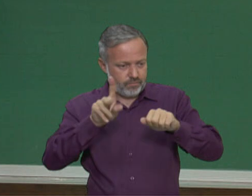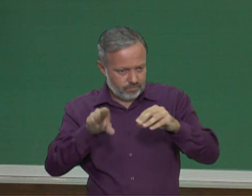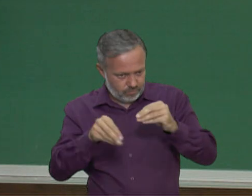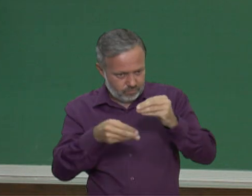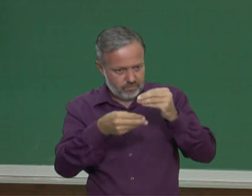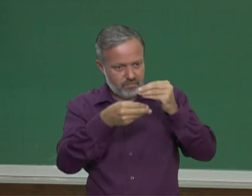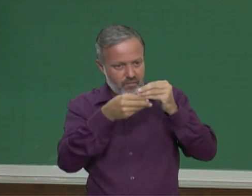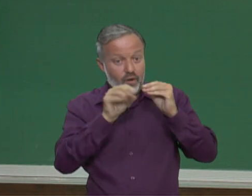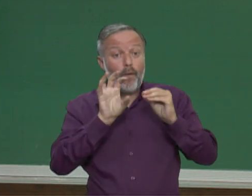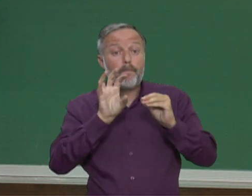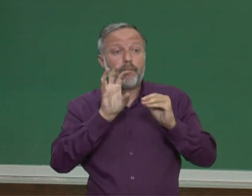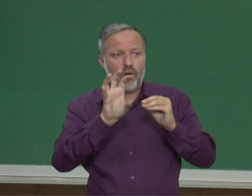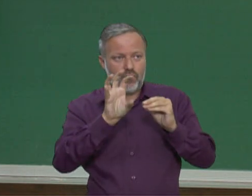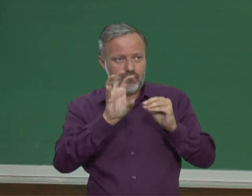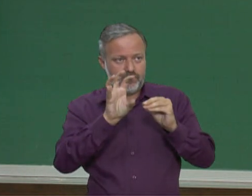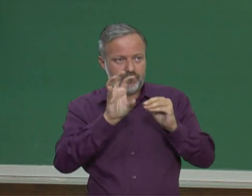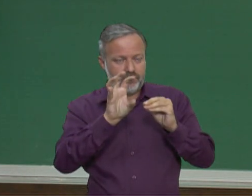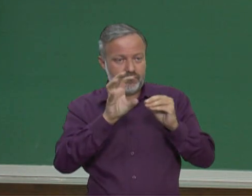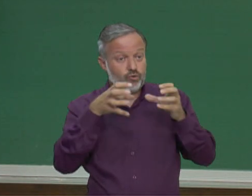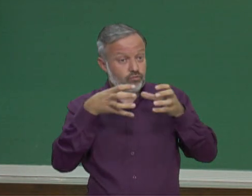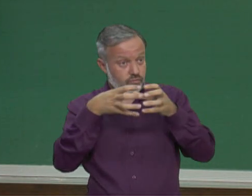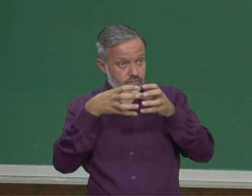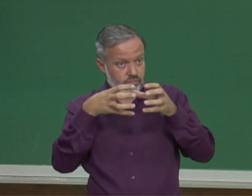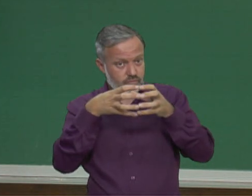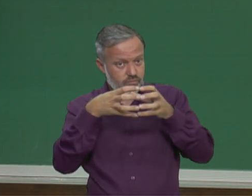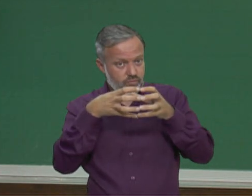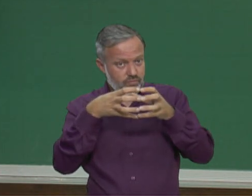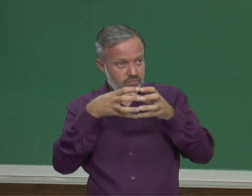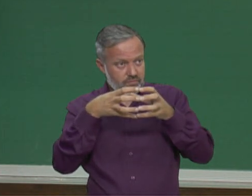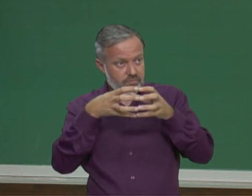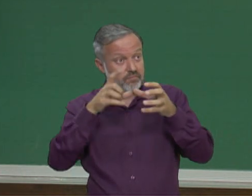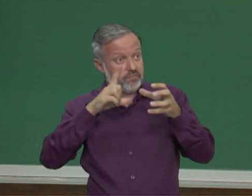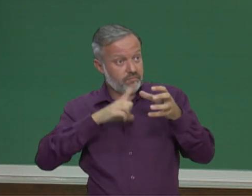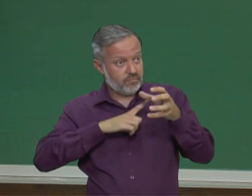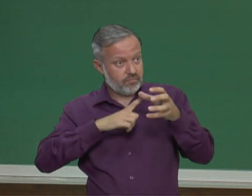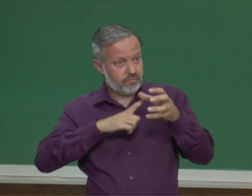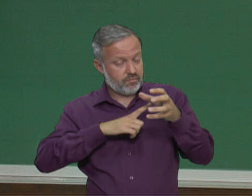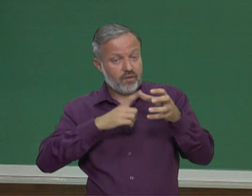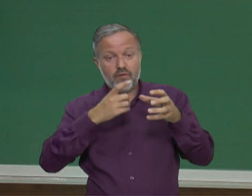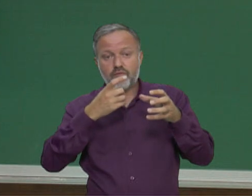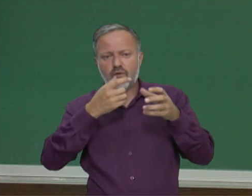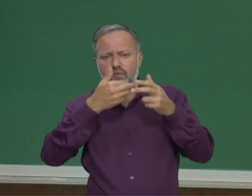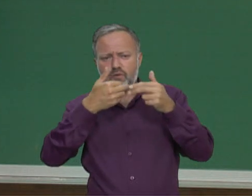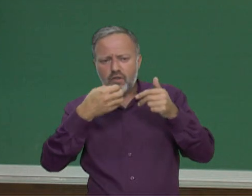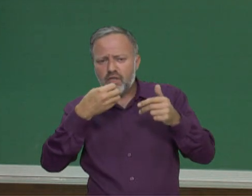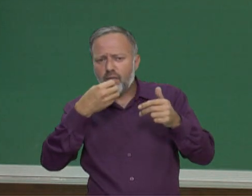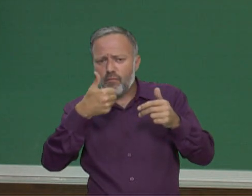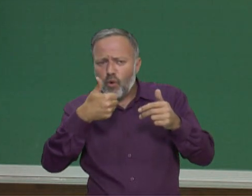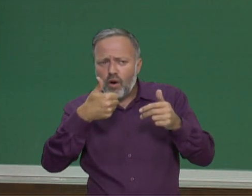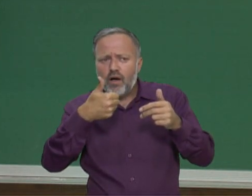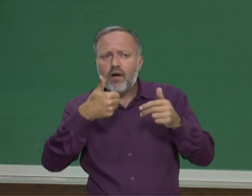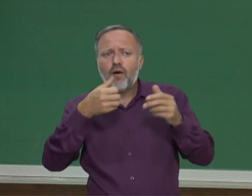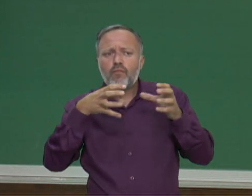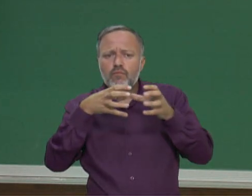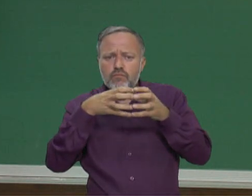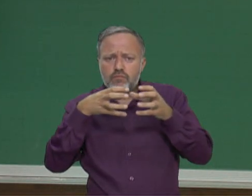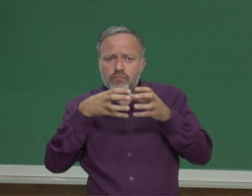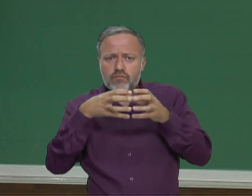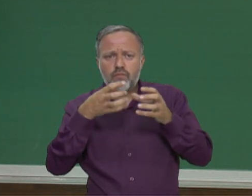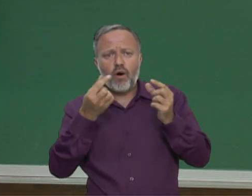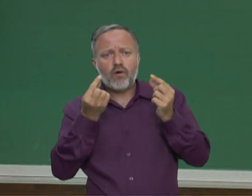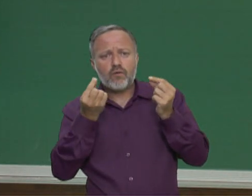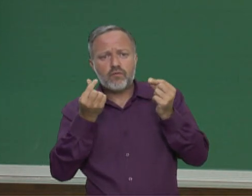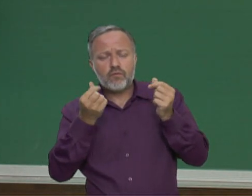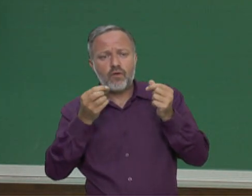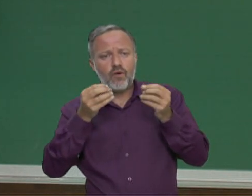num bloco, para ele fazer parte desse grupo, ele tem que também ter algo, um benefício para esse grupo, tá? Seja ele financeiro ou